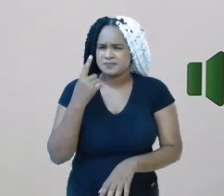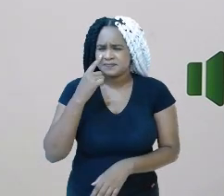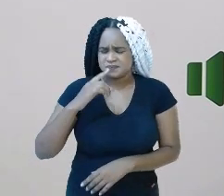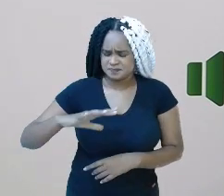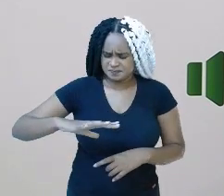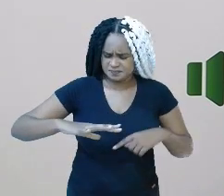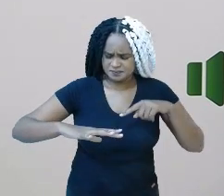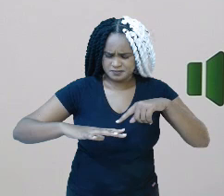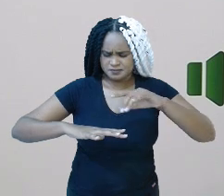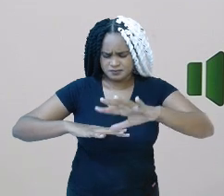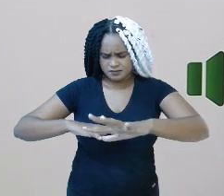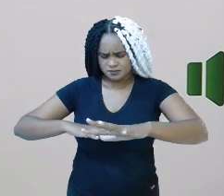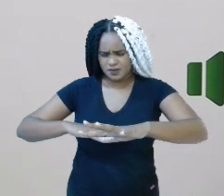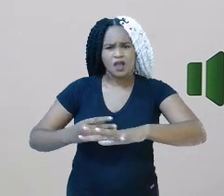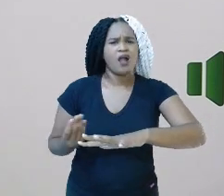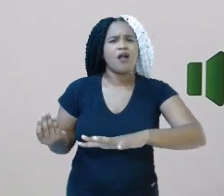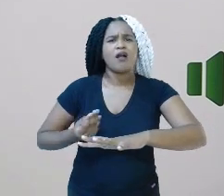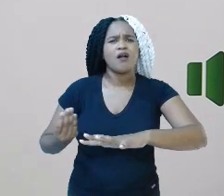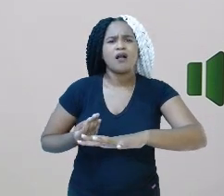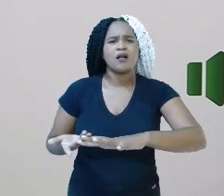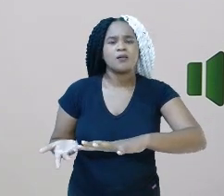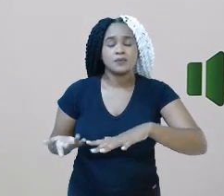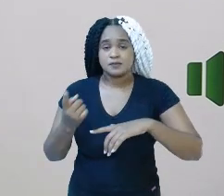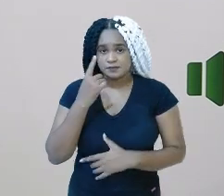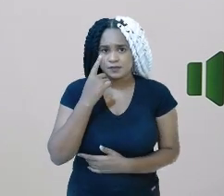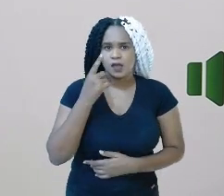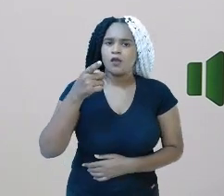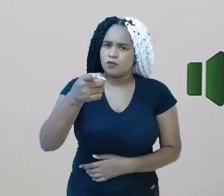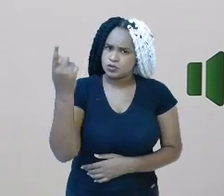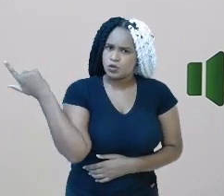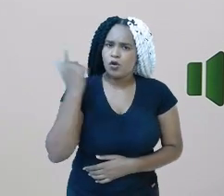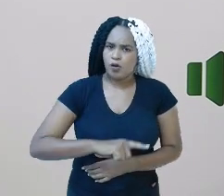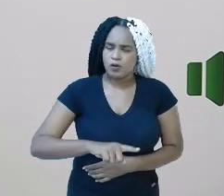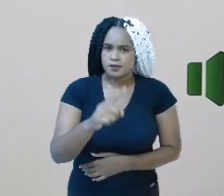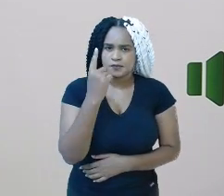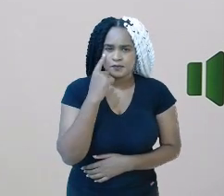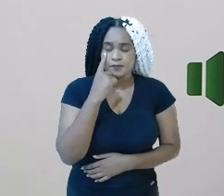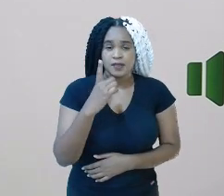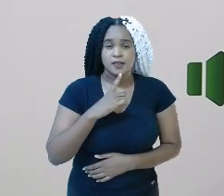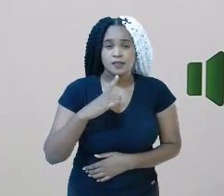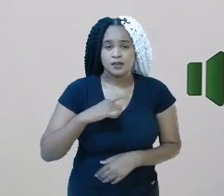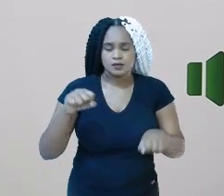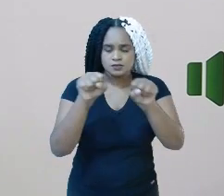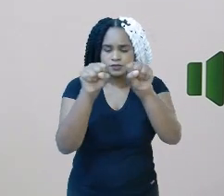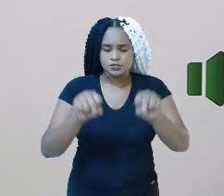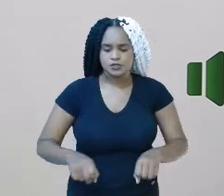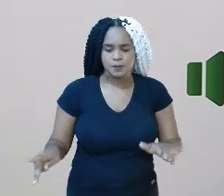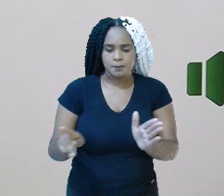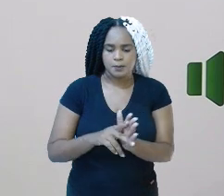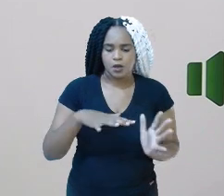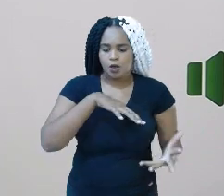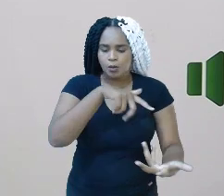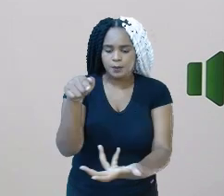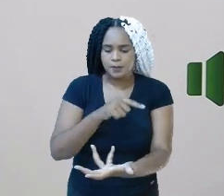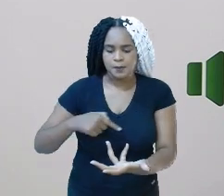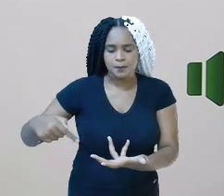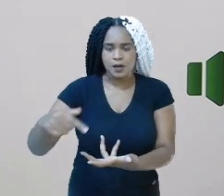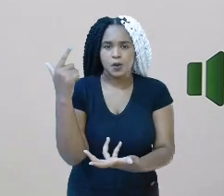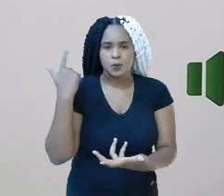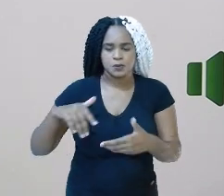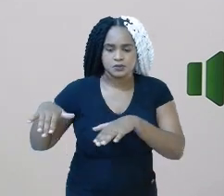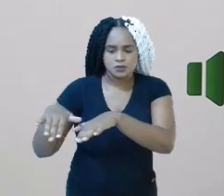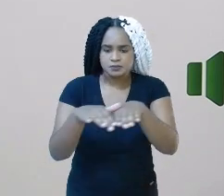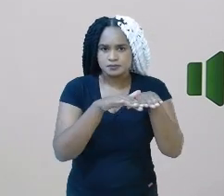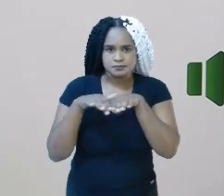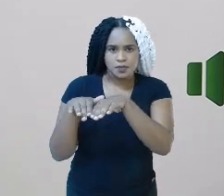coisa com um palmo? Você consegue. Existe um sistema internacional de medição que padroniza essas